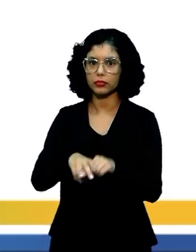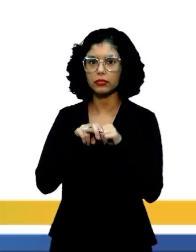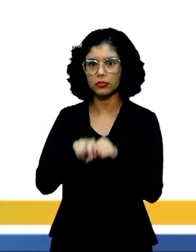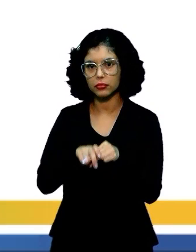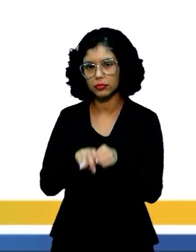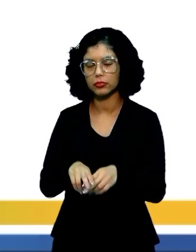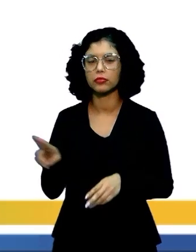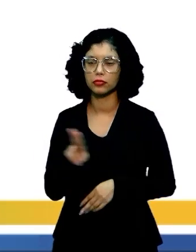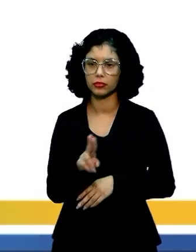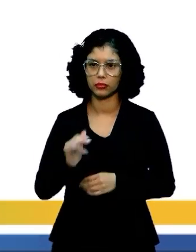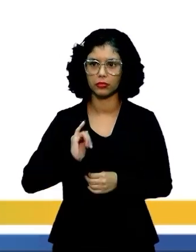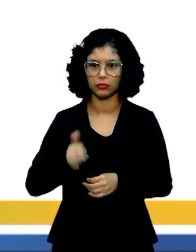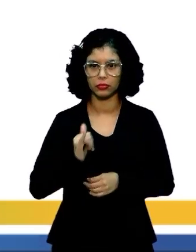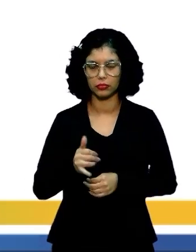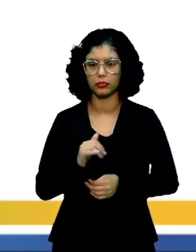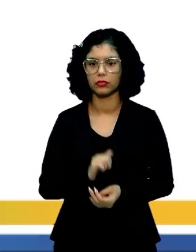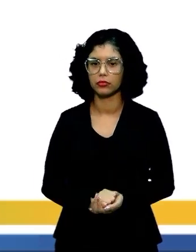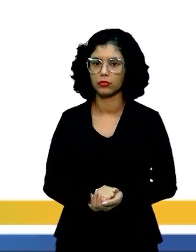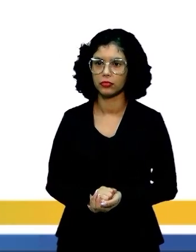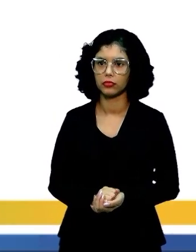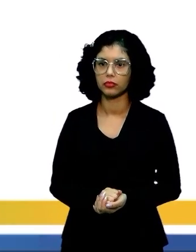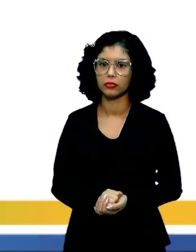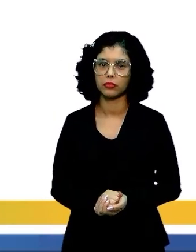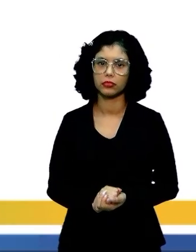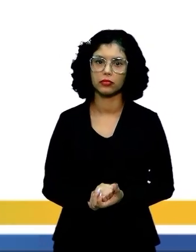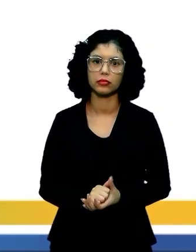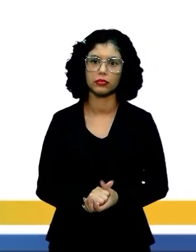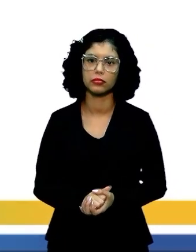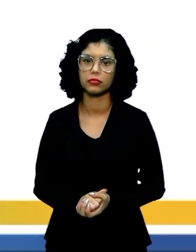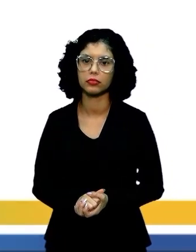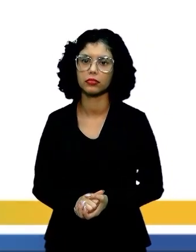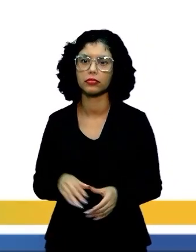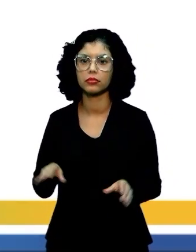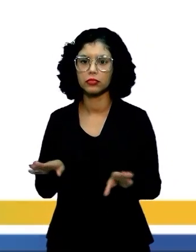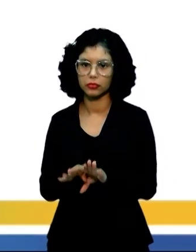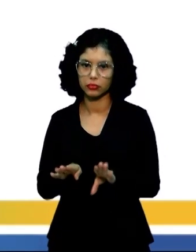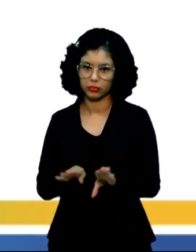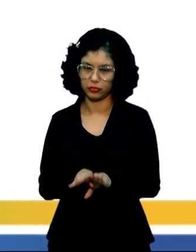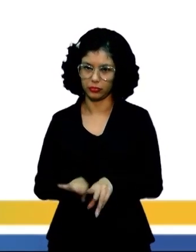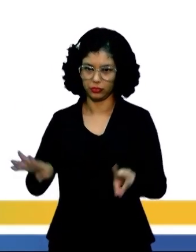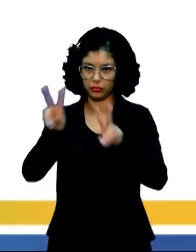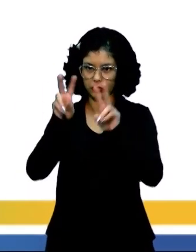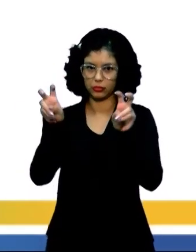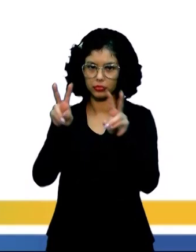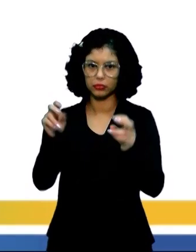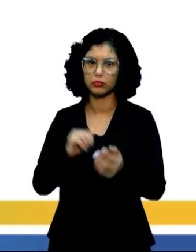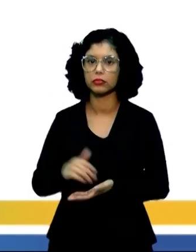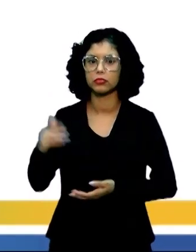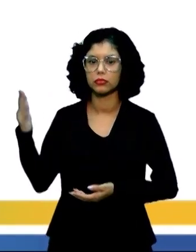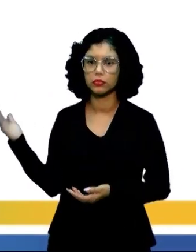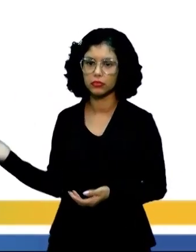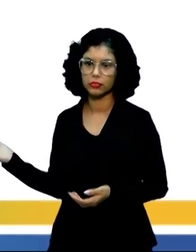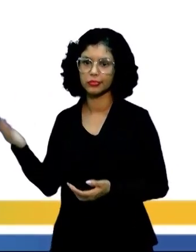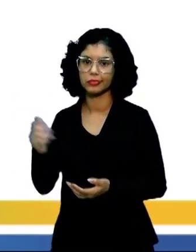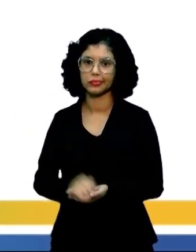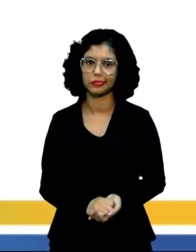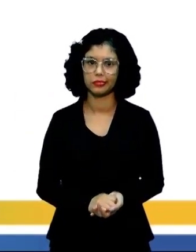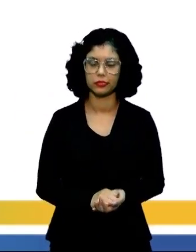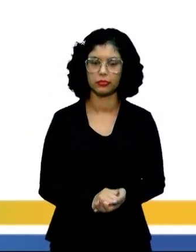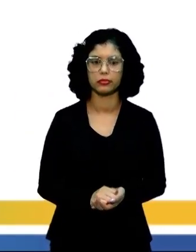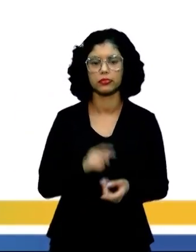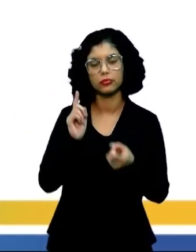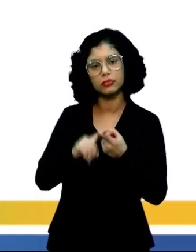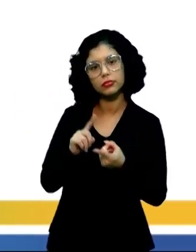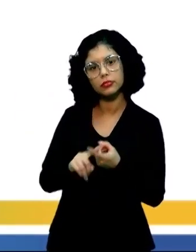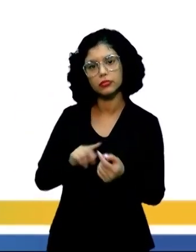nome do conto, Pai contra Mãe. E aí vejamos as temáticas abordadas dentro desse conto, porque